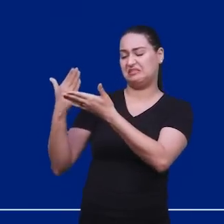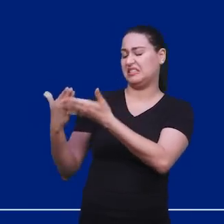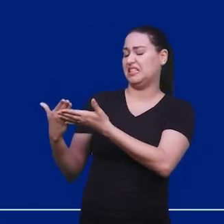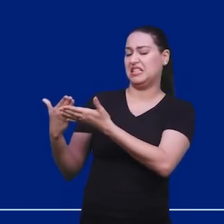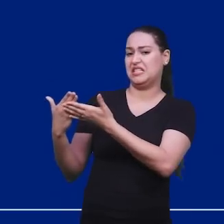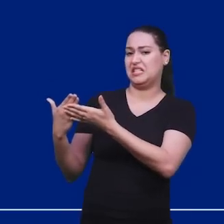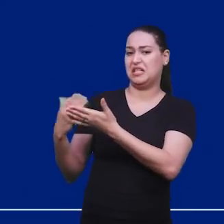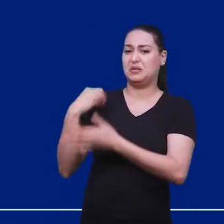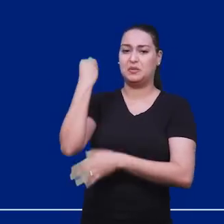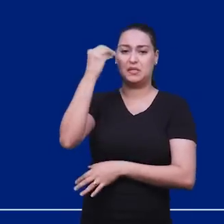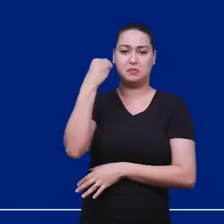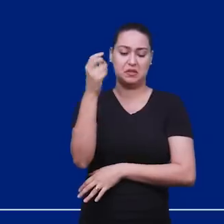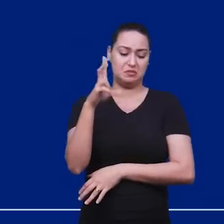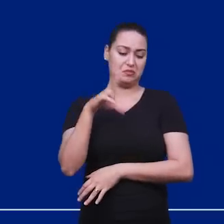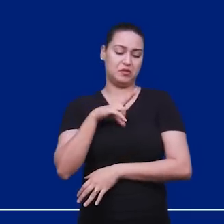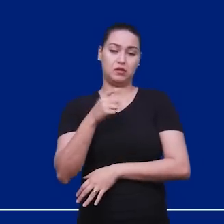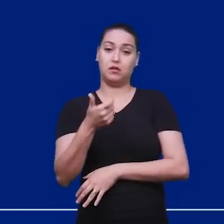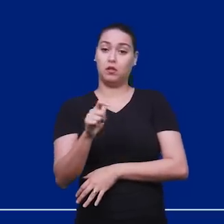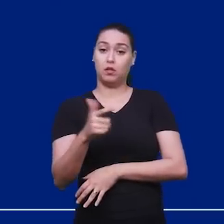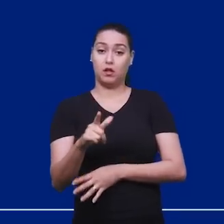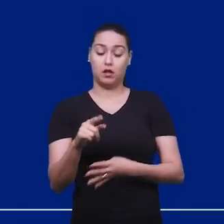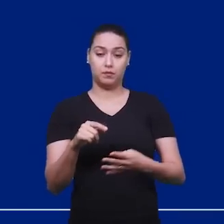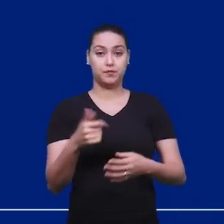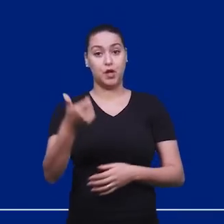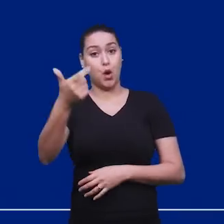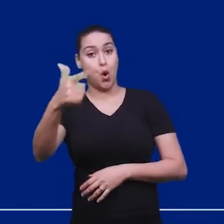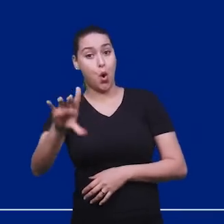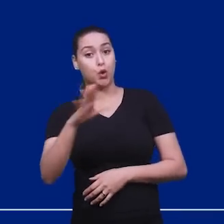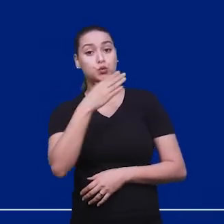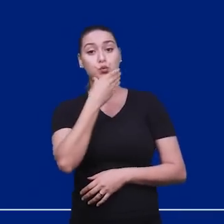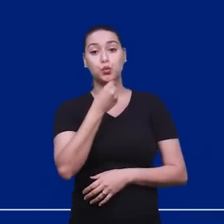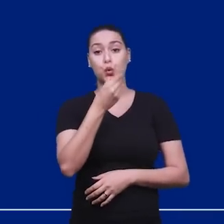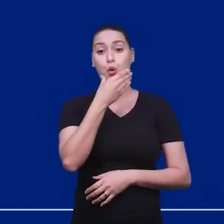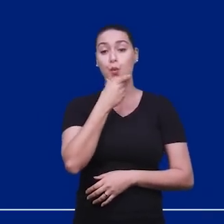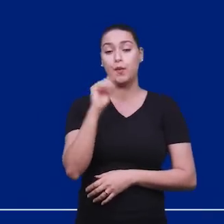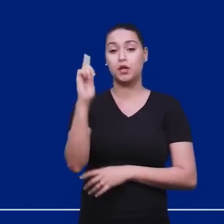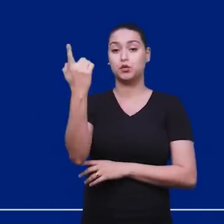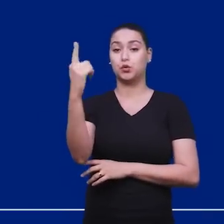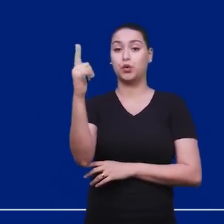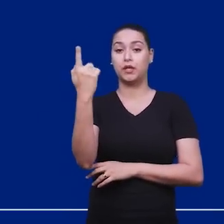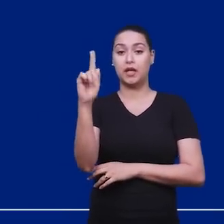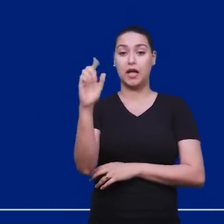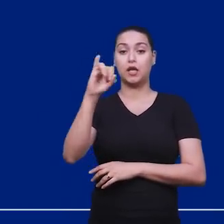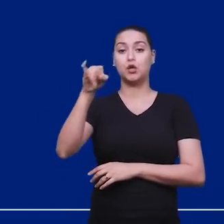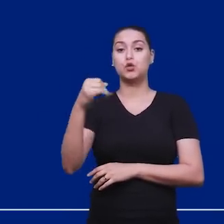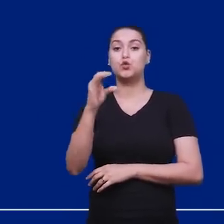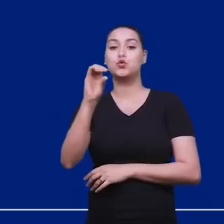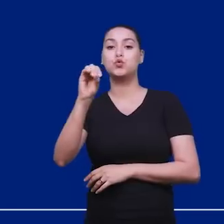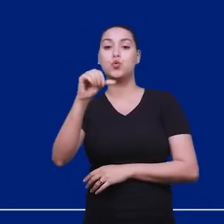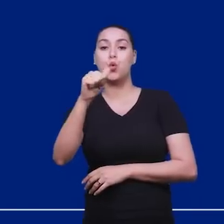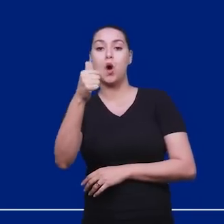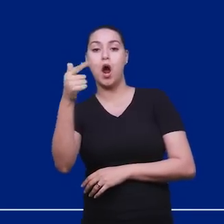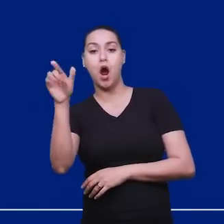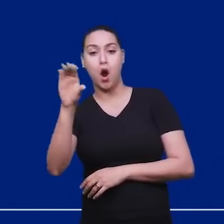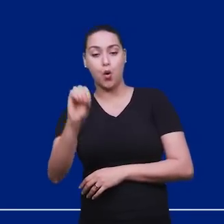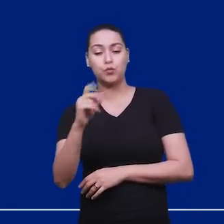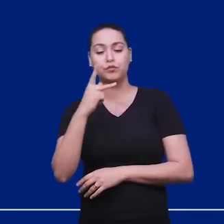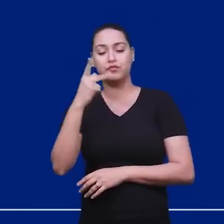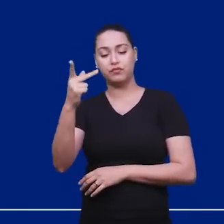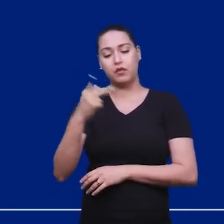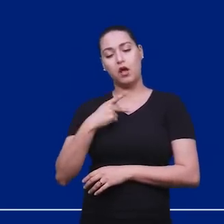rebelde e não teve uma experiência pessoal com o Senhor. Muito bom. Muito bom, né? João Márcio Almeida, de